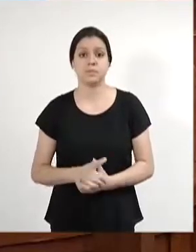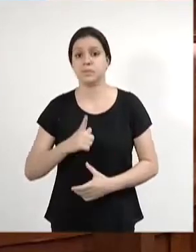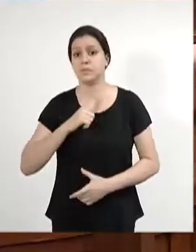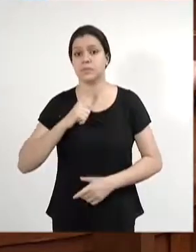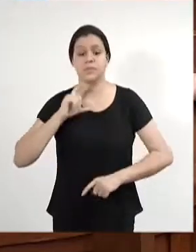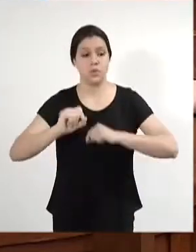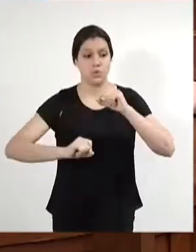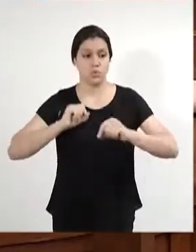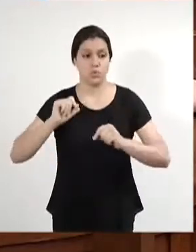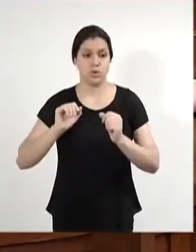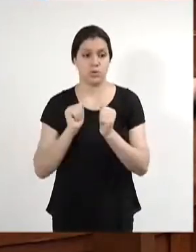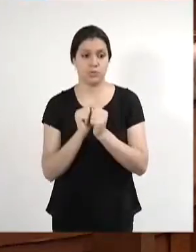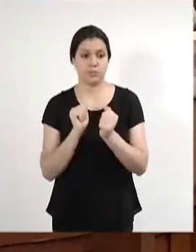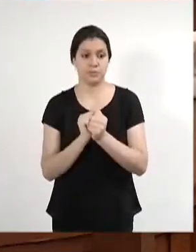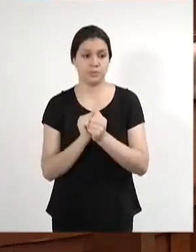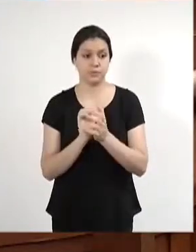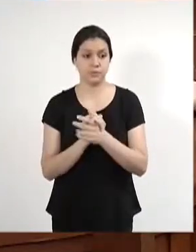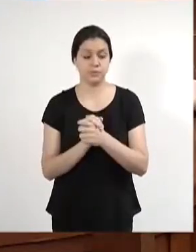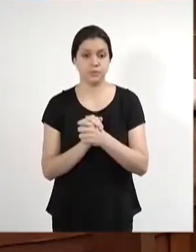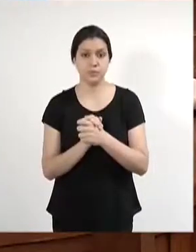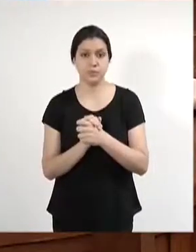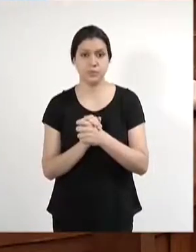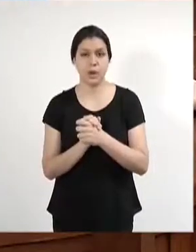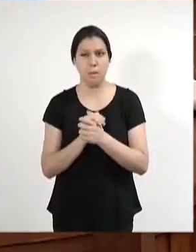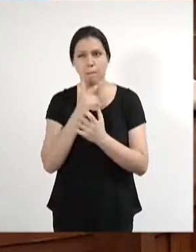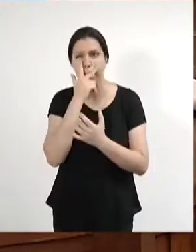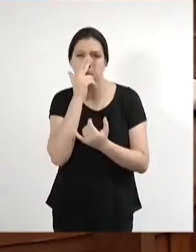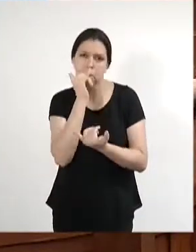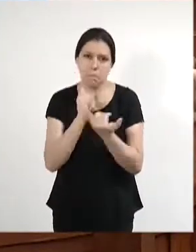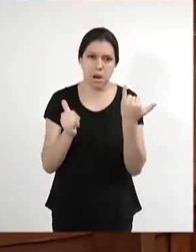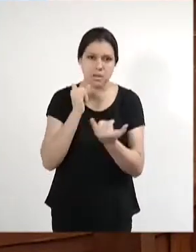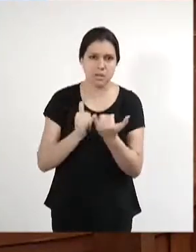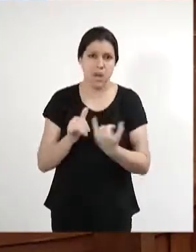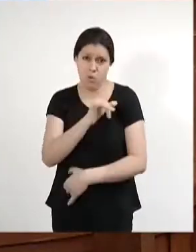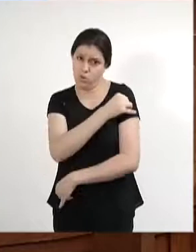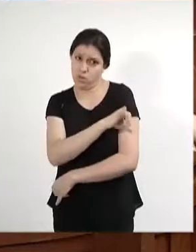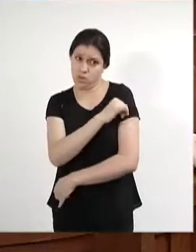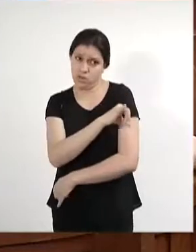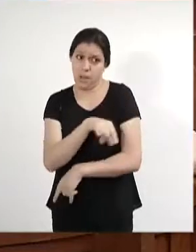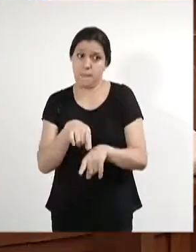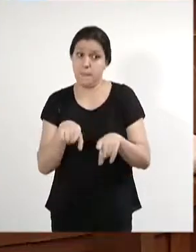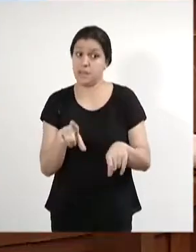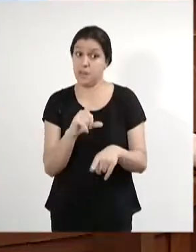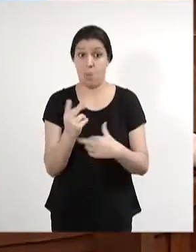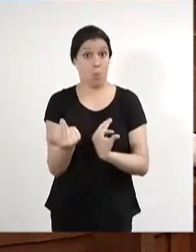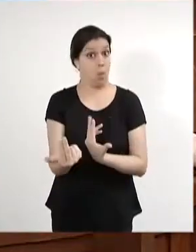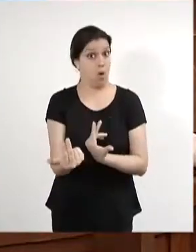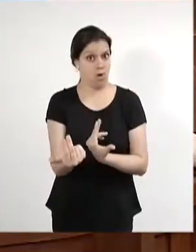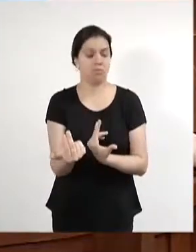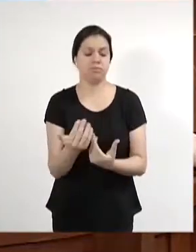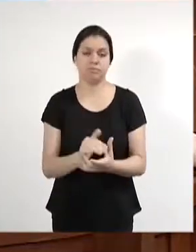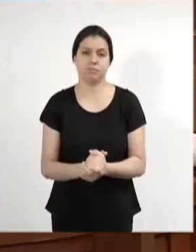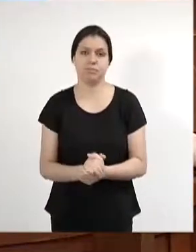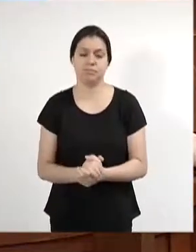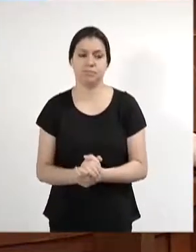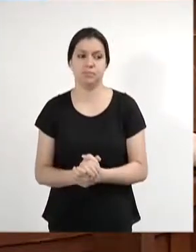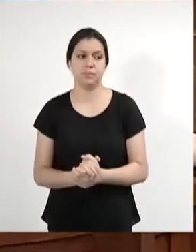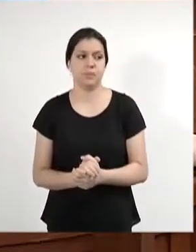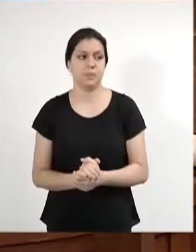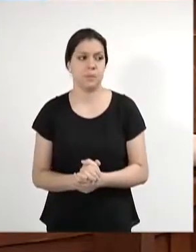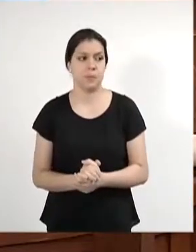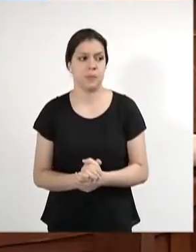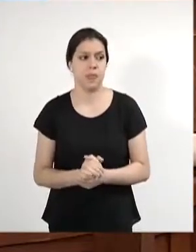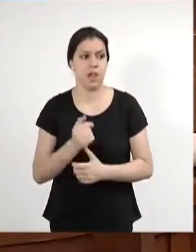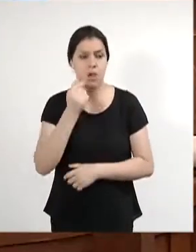algo similar no Rio de Janeiro, mas não com essas proporções. E